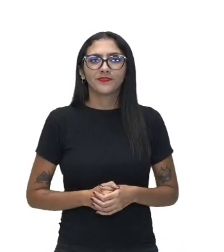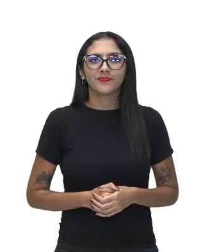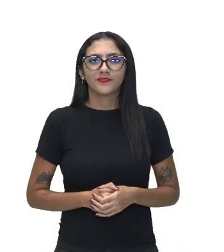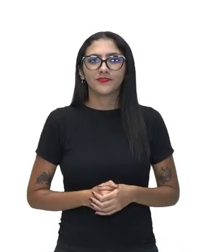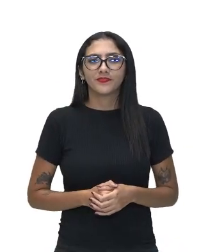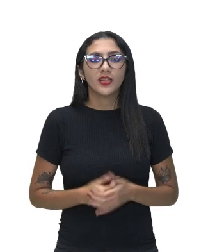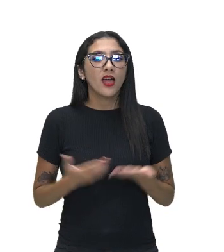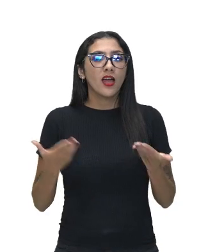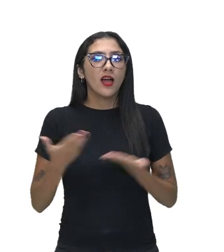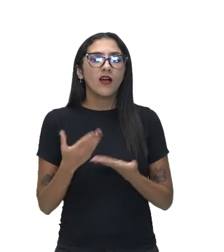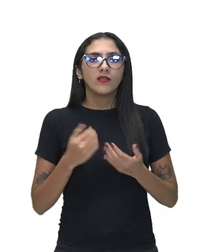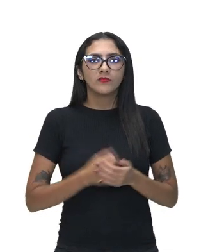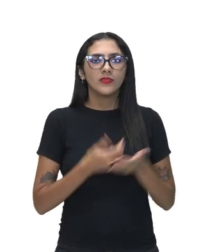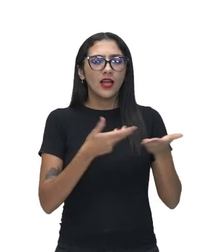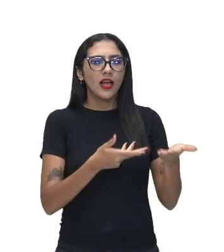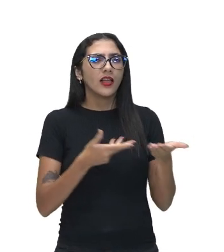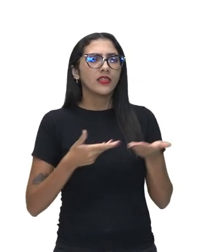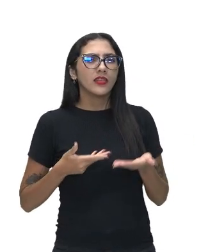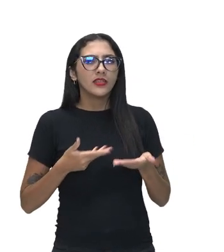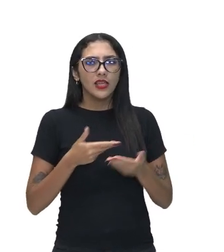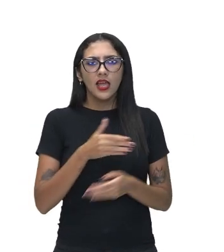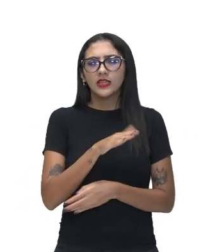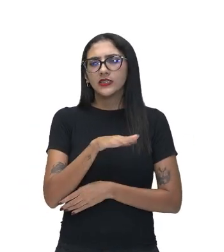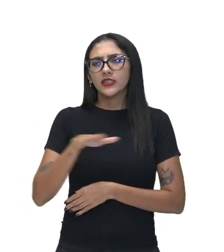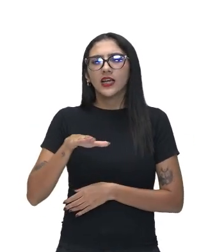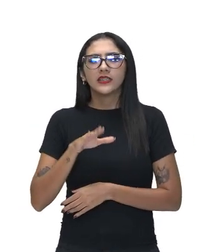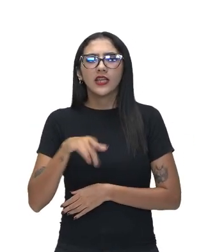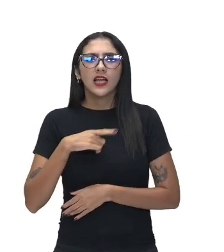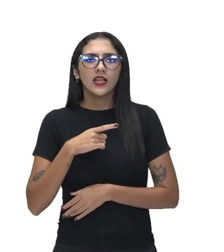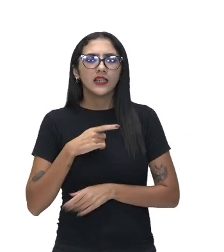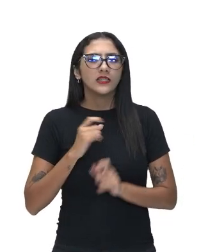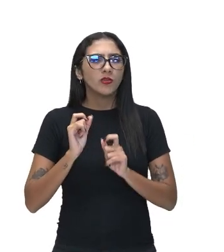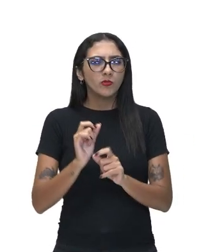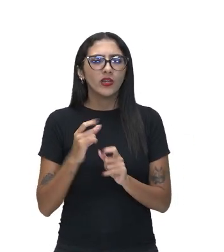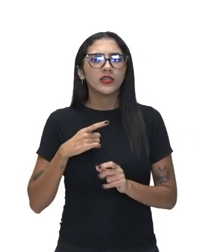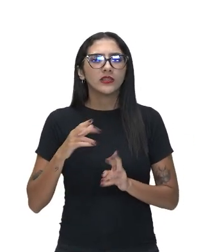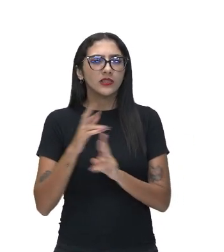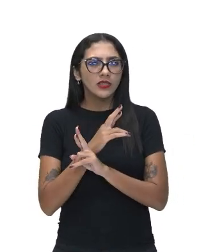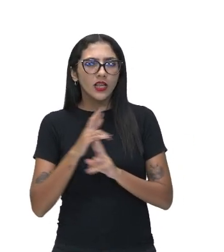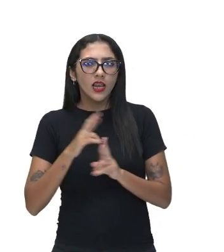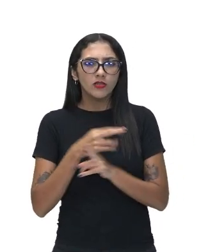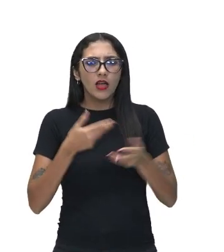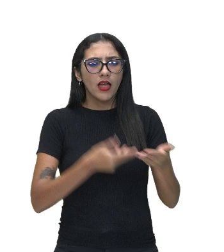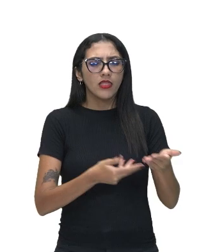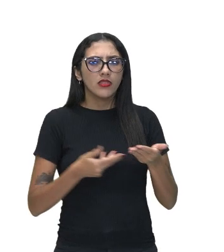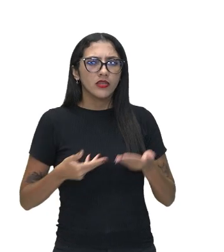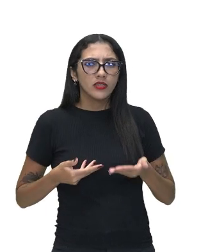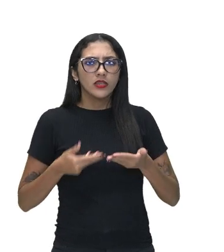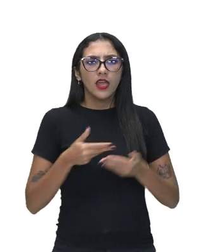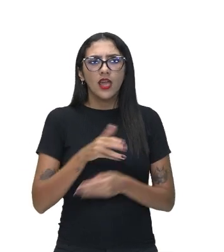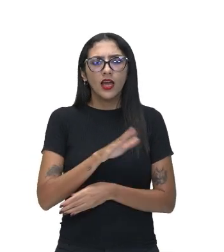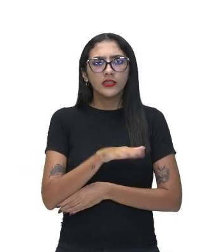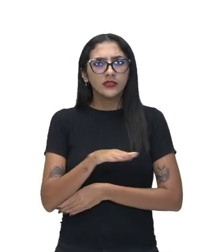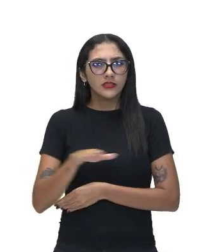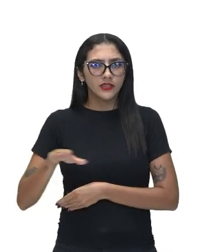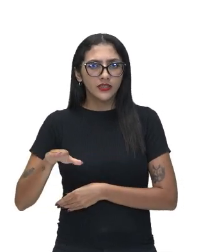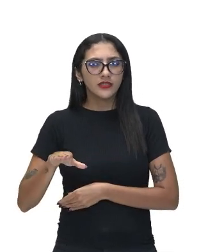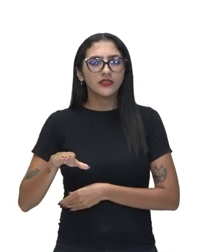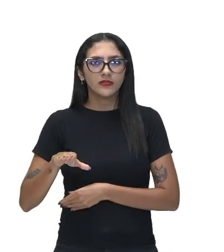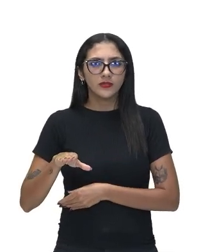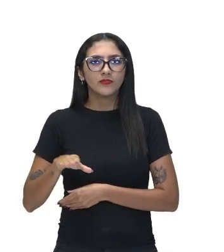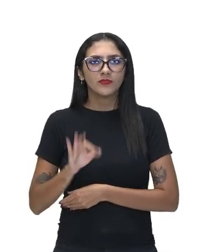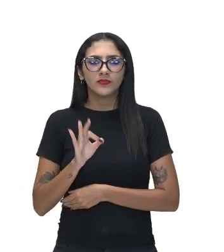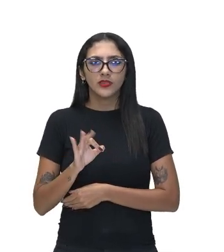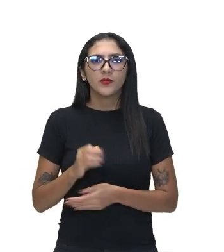Atender às crianças. Observem aí que nós temos exatamente atender às crianças,